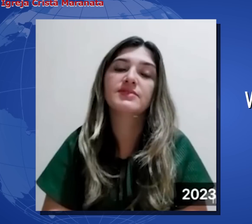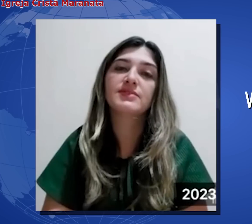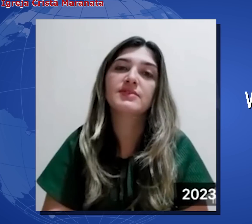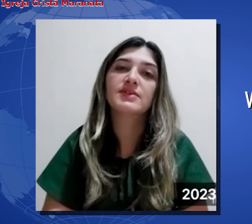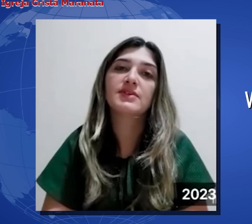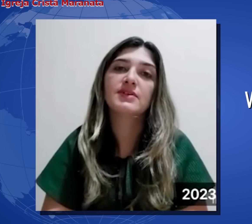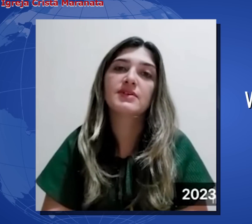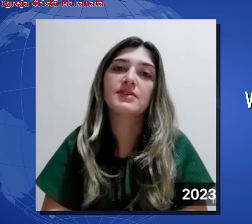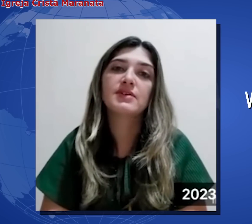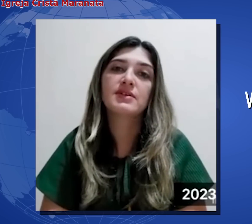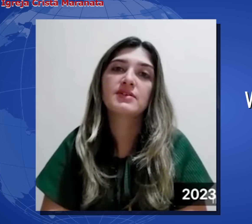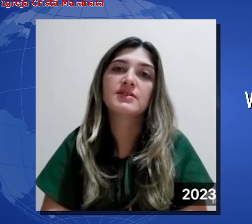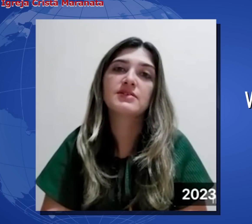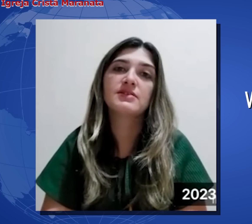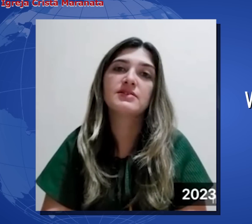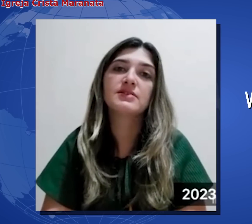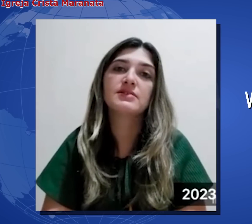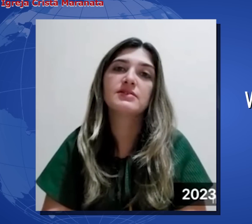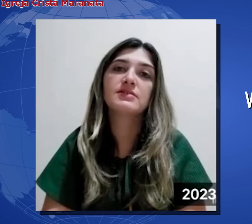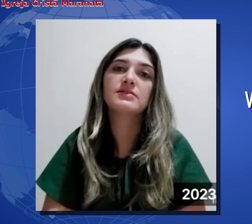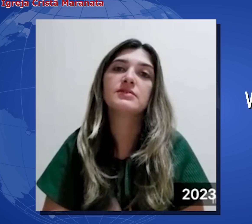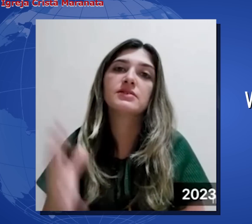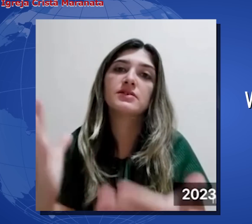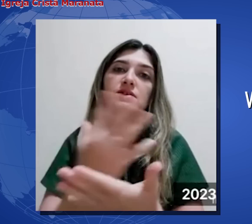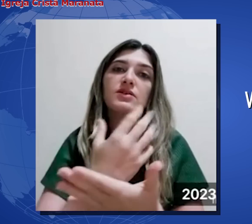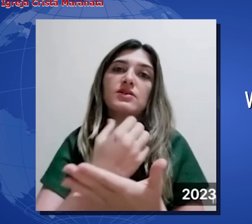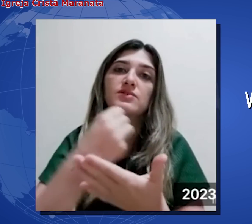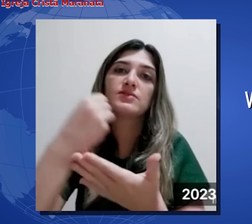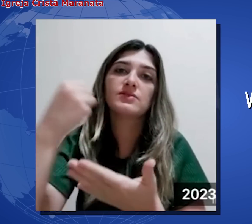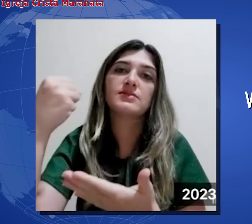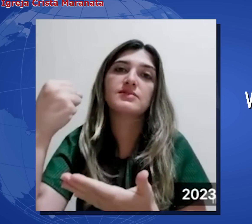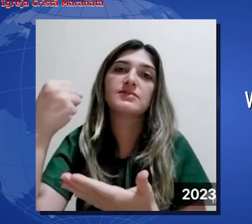eles vão ser arrebatados.